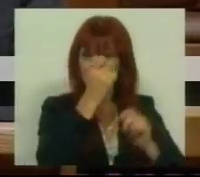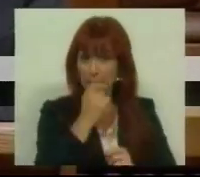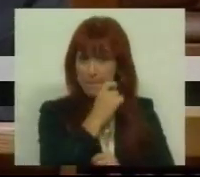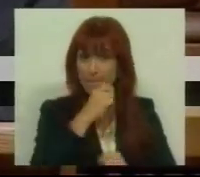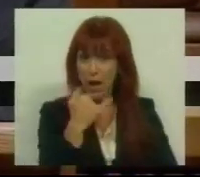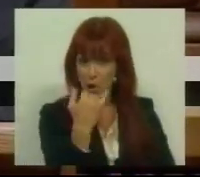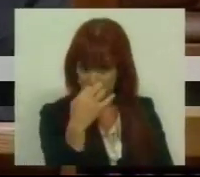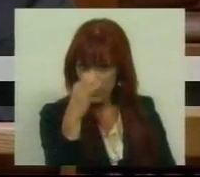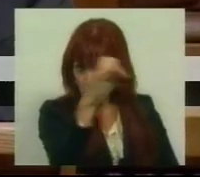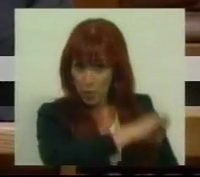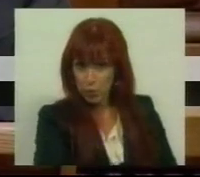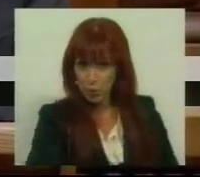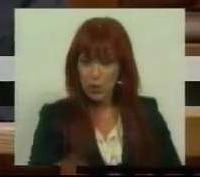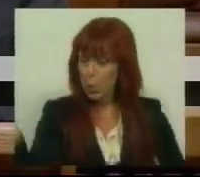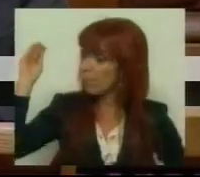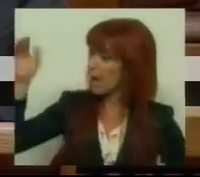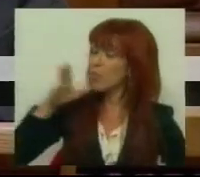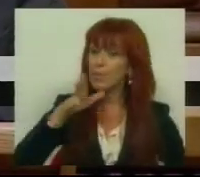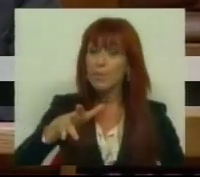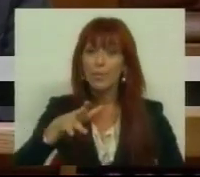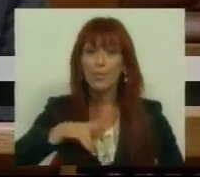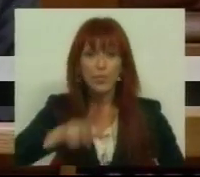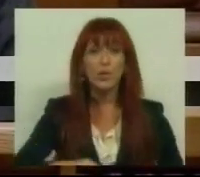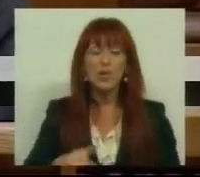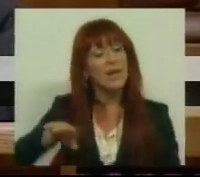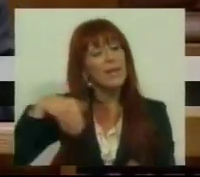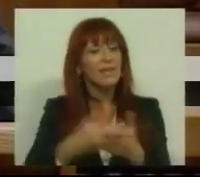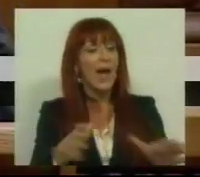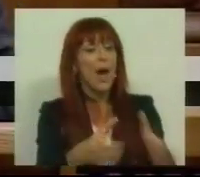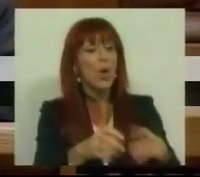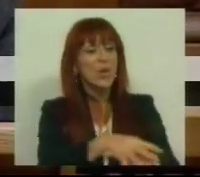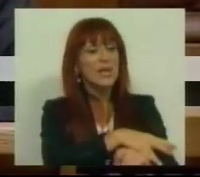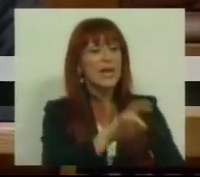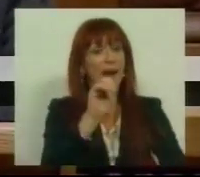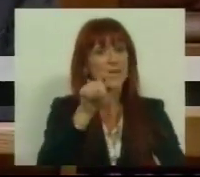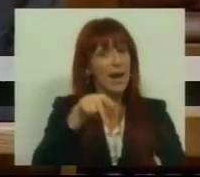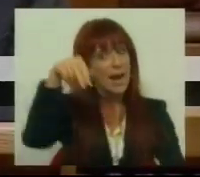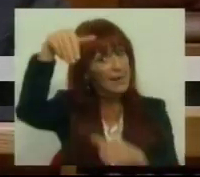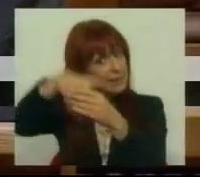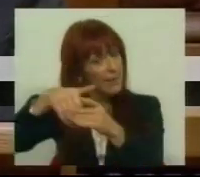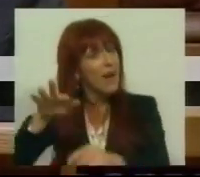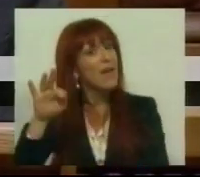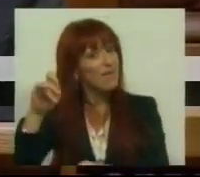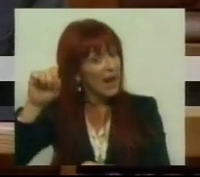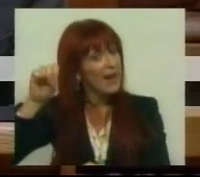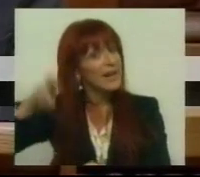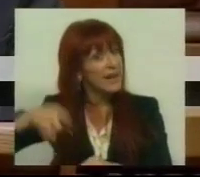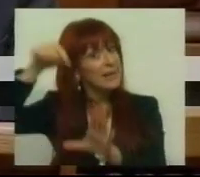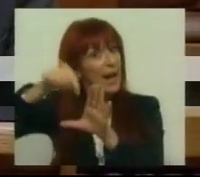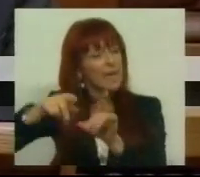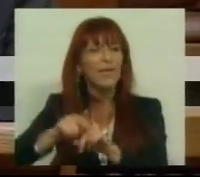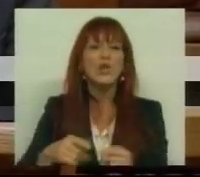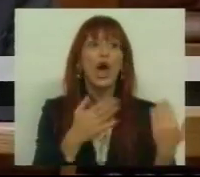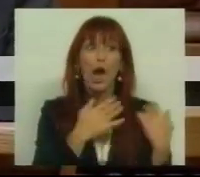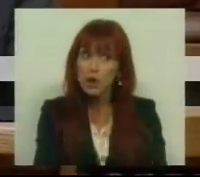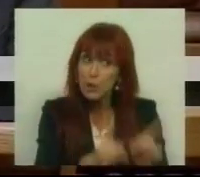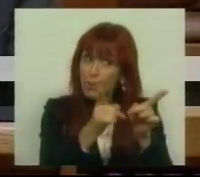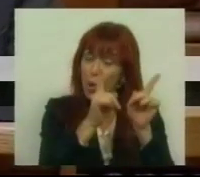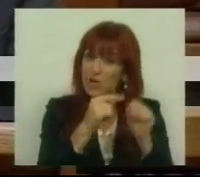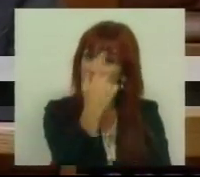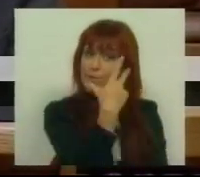de 2008, o Banco de Portugal alerta ao Conselho de Administração da SLN, de que fazia parte Franklin Alves, para as